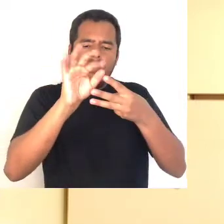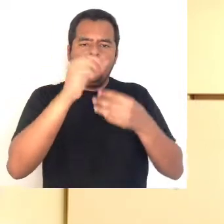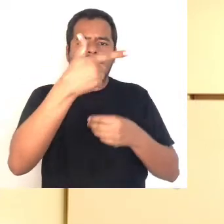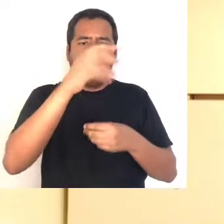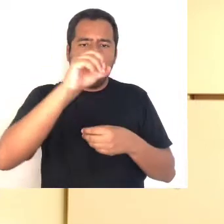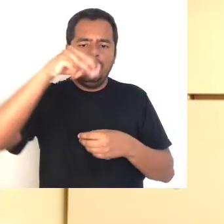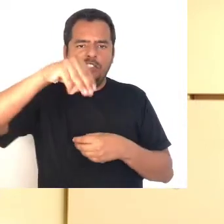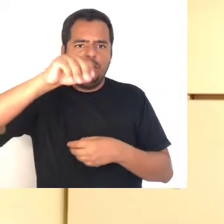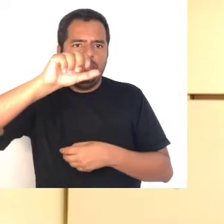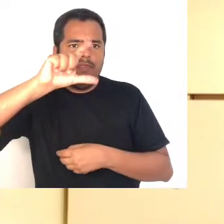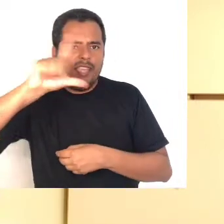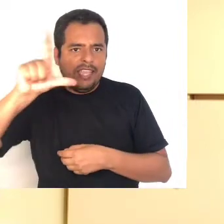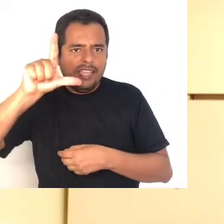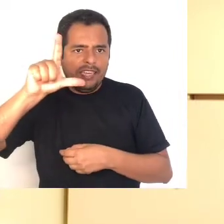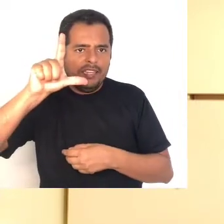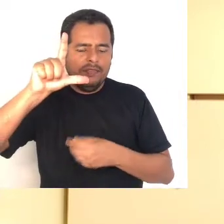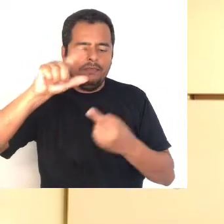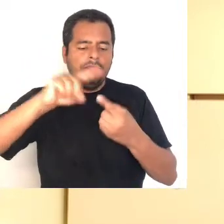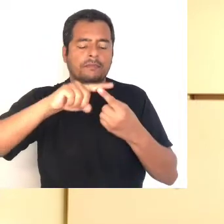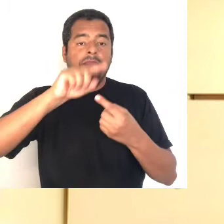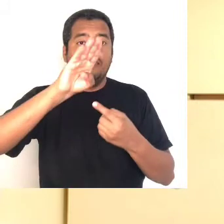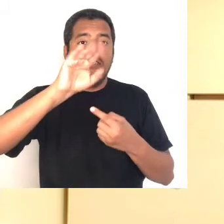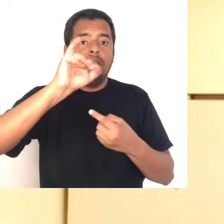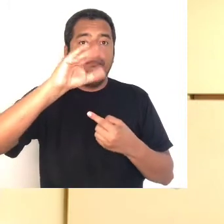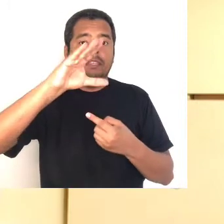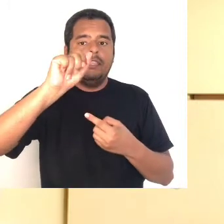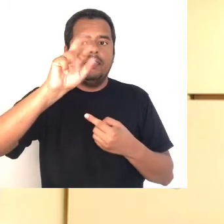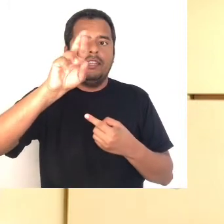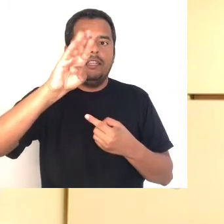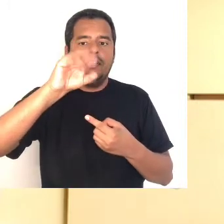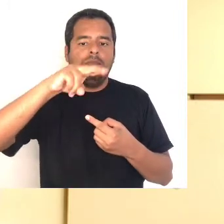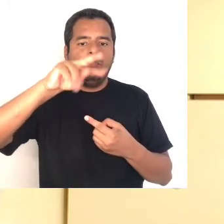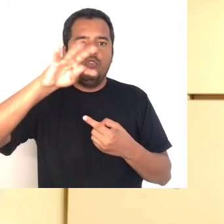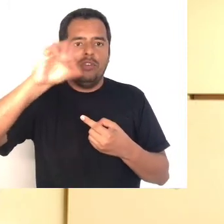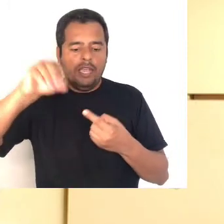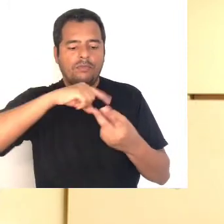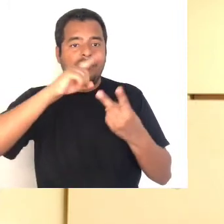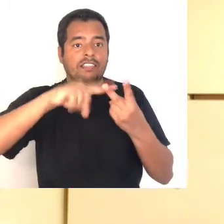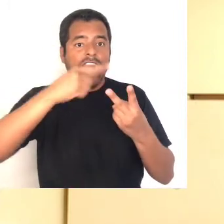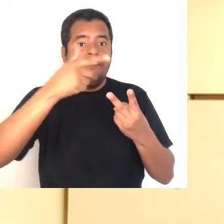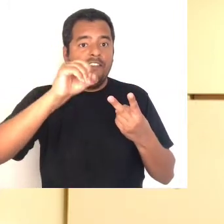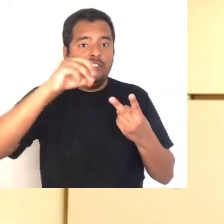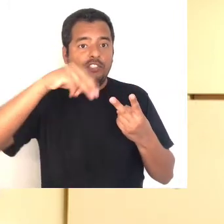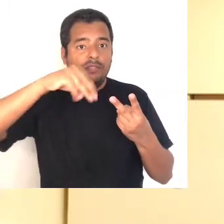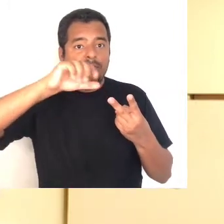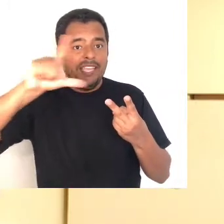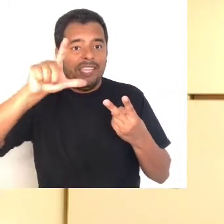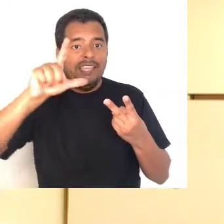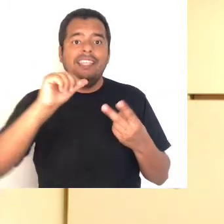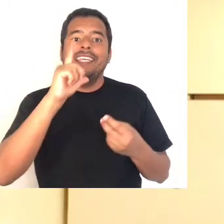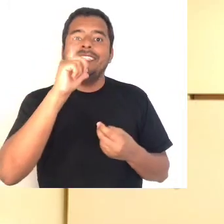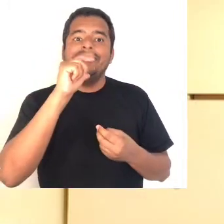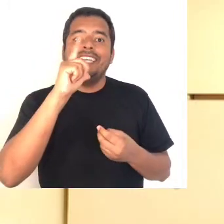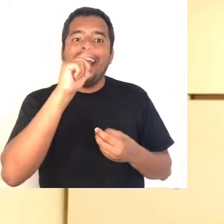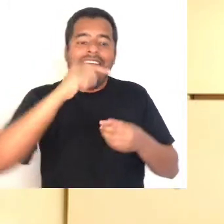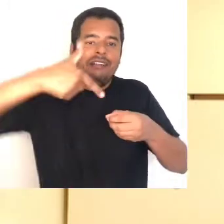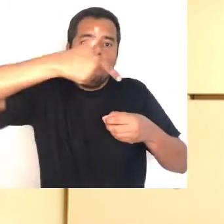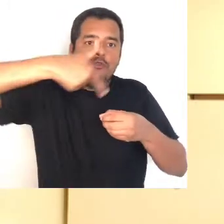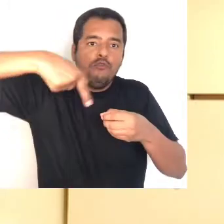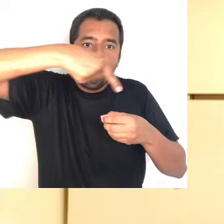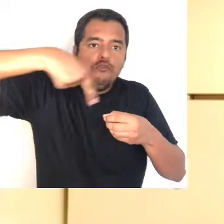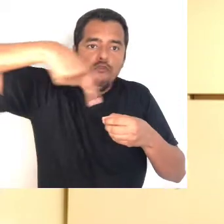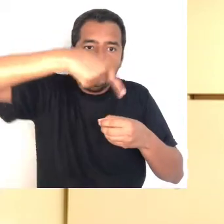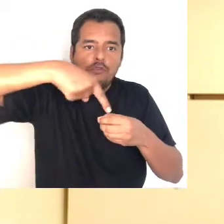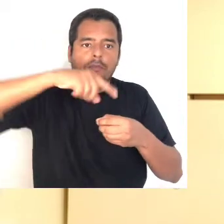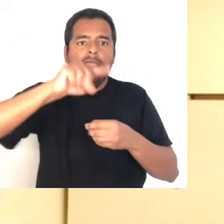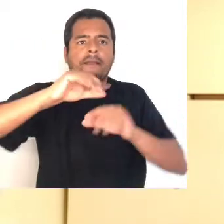fase orgânica foi adicionado o quê? 20 ml de uma solução de bicarbonato de sódio 10%. Após isso, mais 20 ml